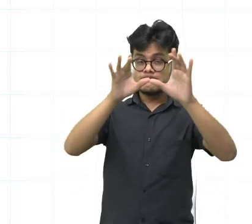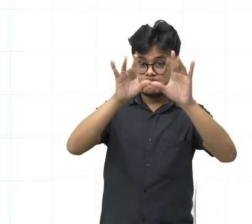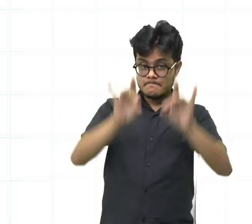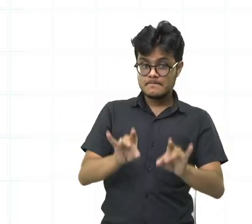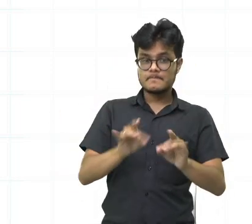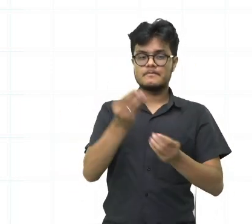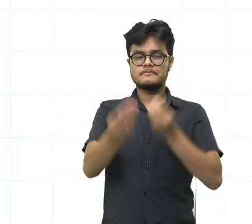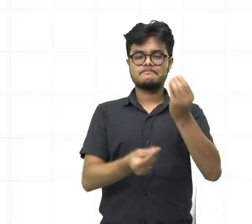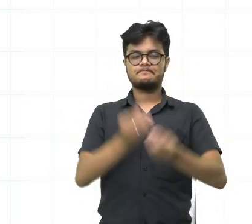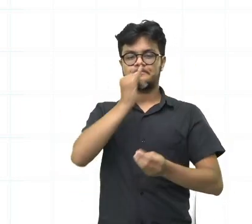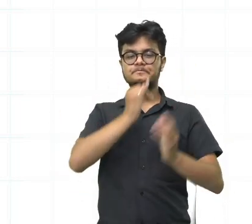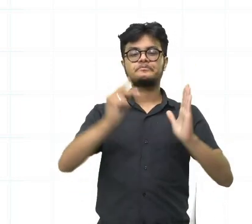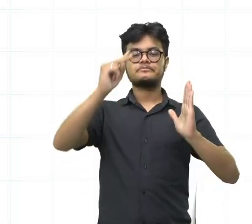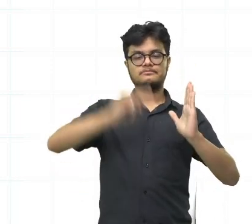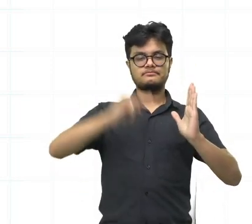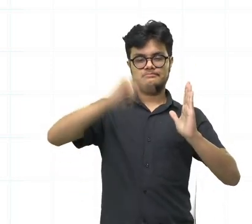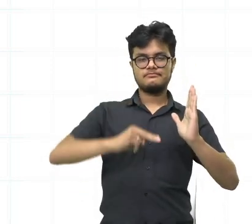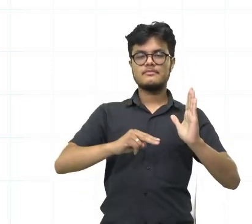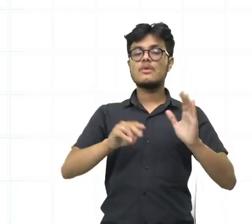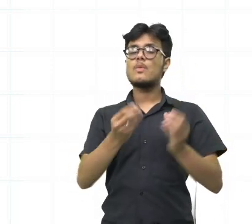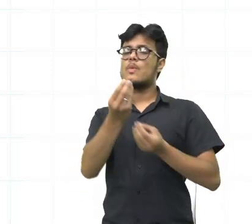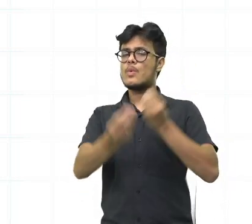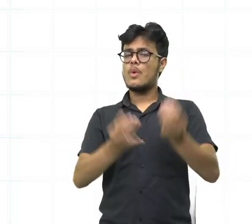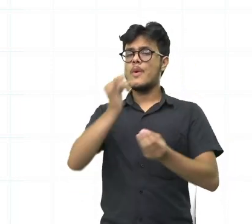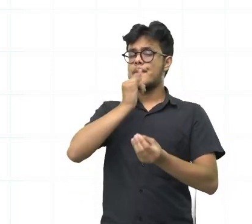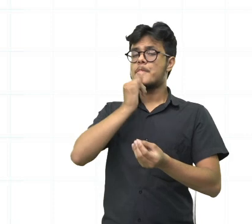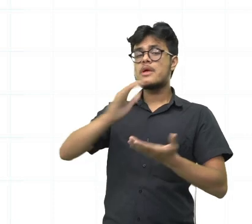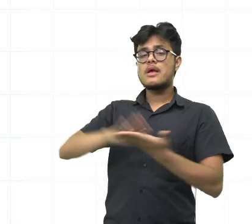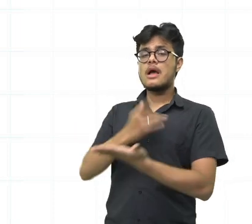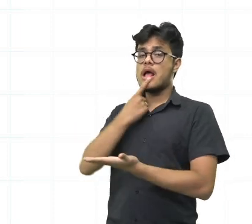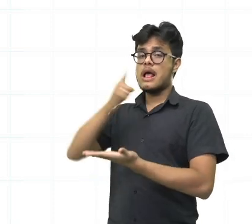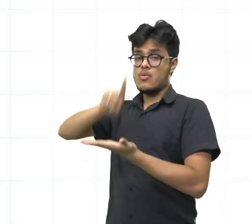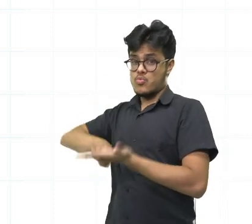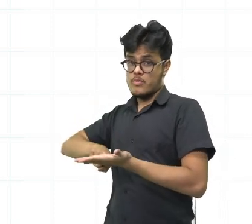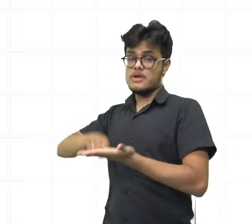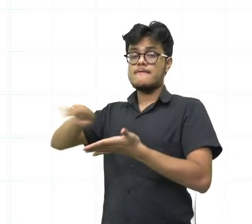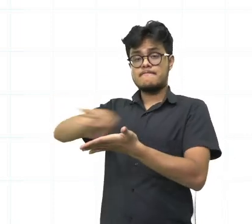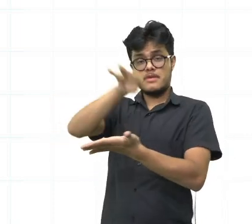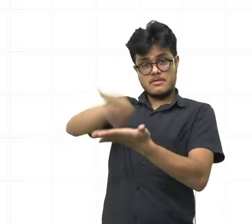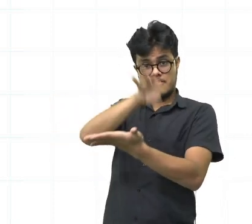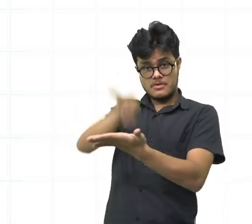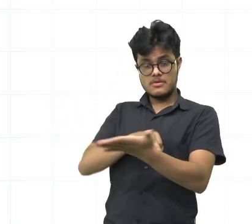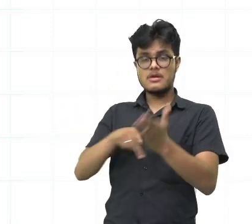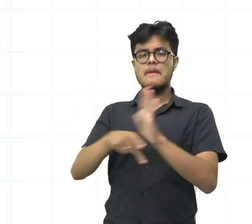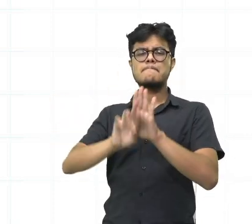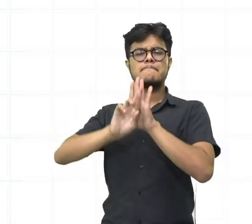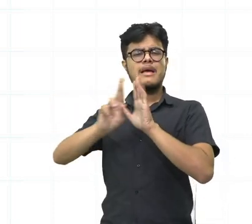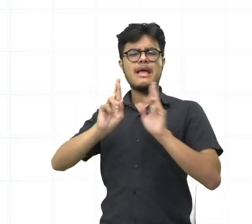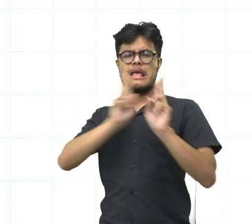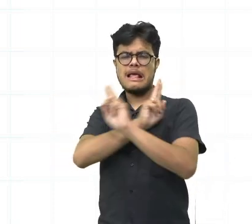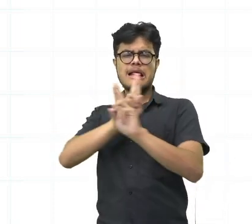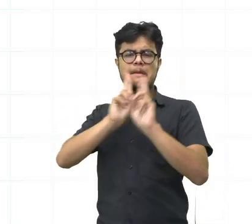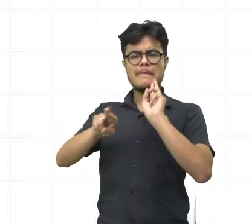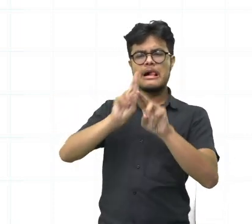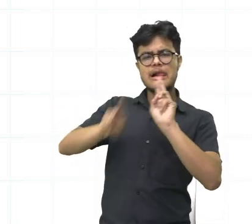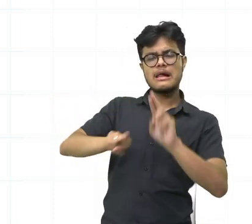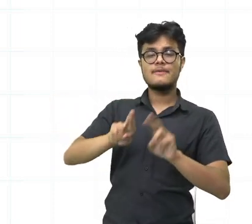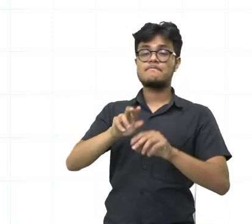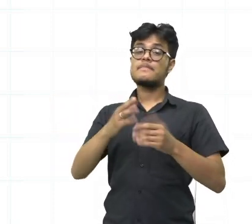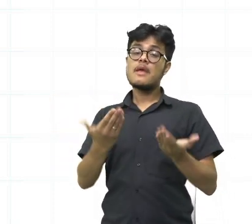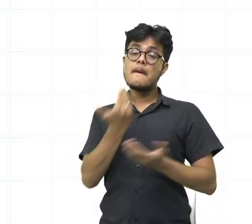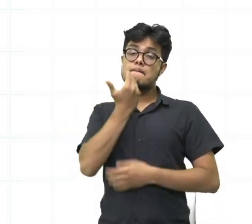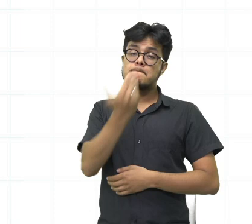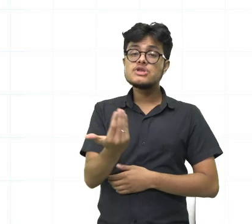Detalhamento, leitura, interpretação e escrita de cartas de reclamação e solicitação